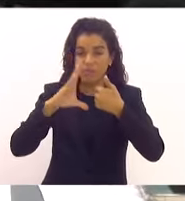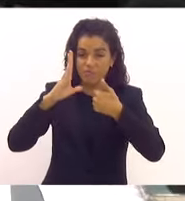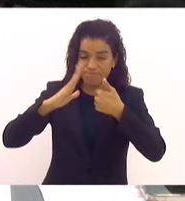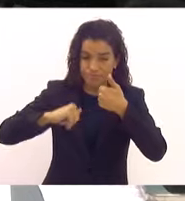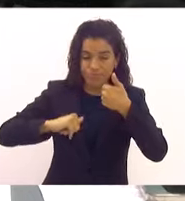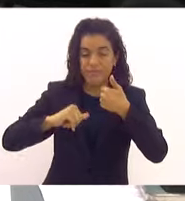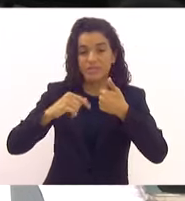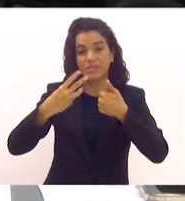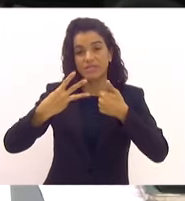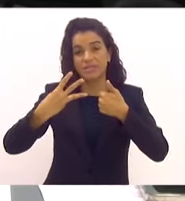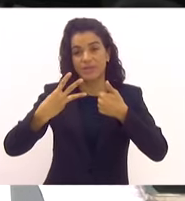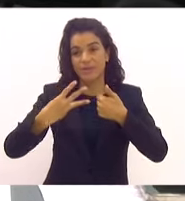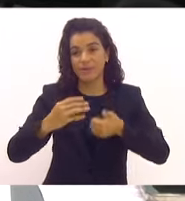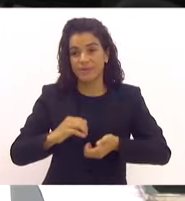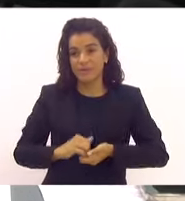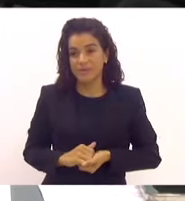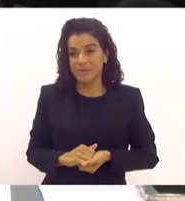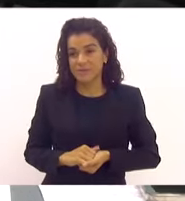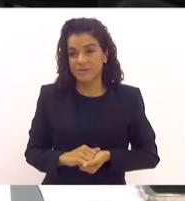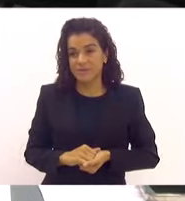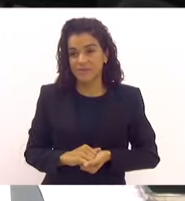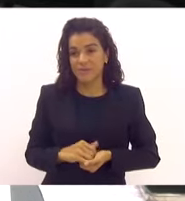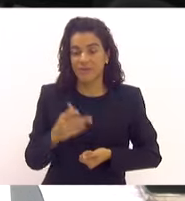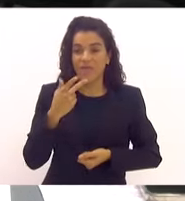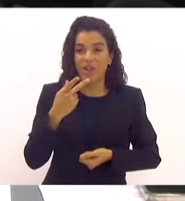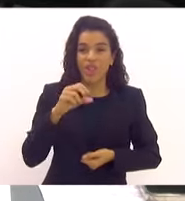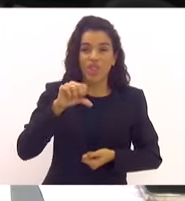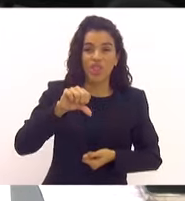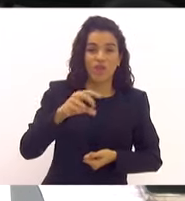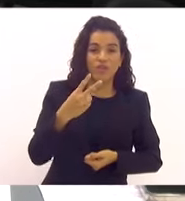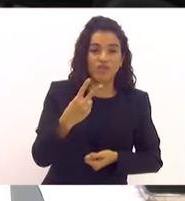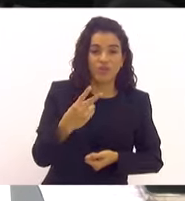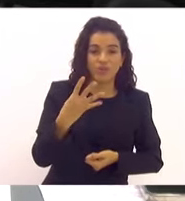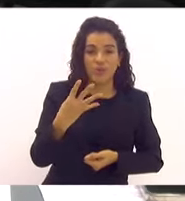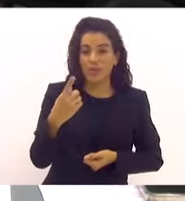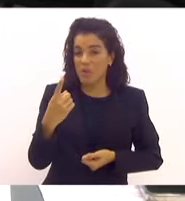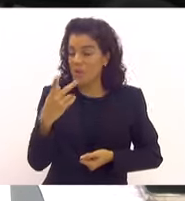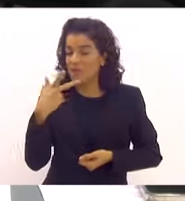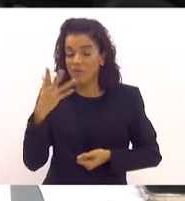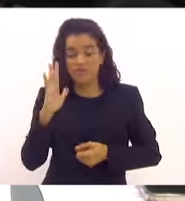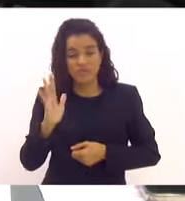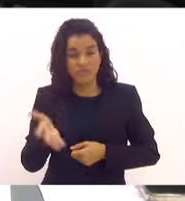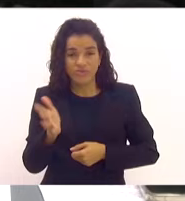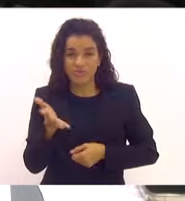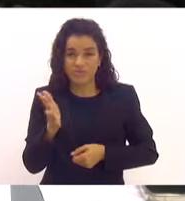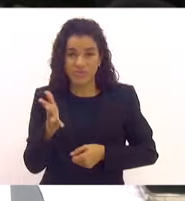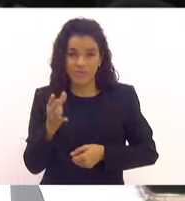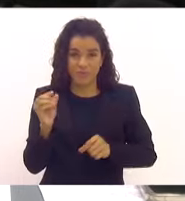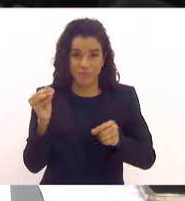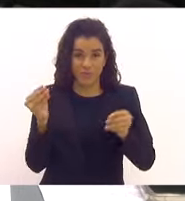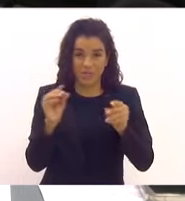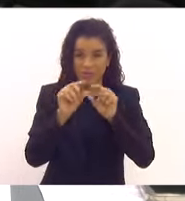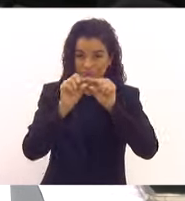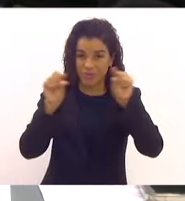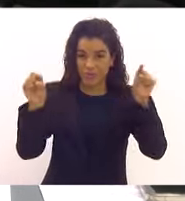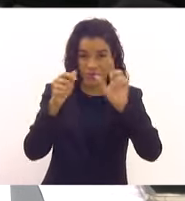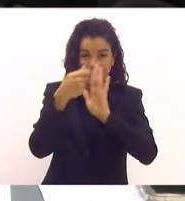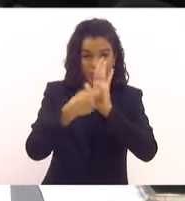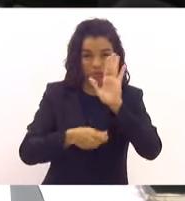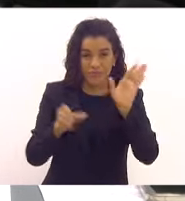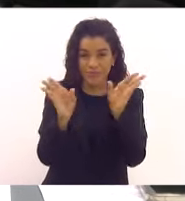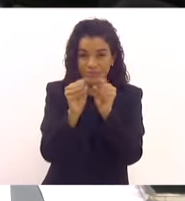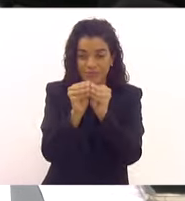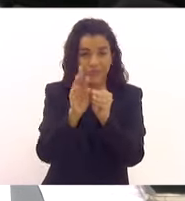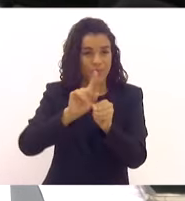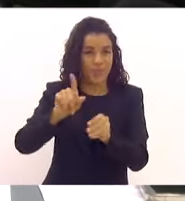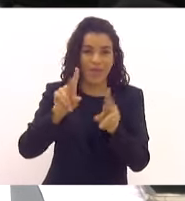mutila o desejo dela. Você citar 9.241, ela já citou. Se você vai botar lá na emenda e está modificando, não